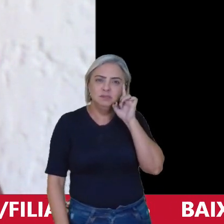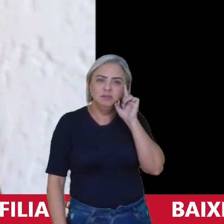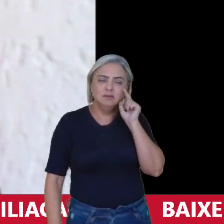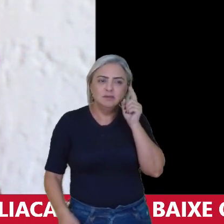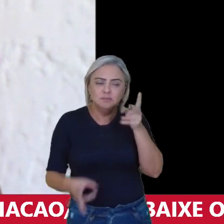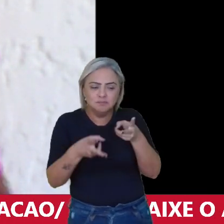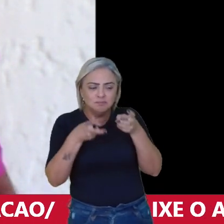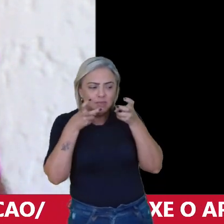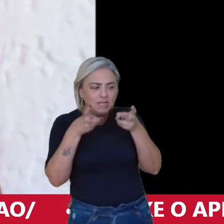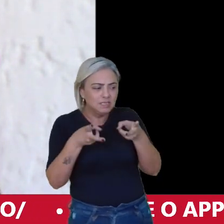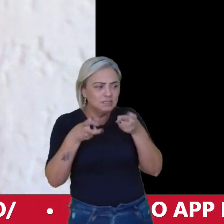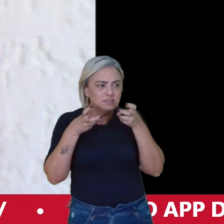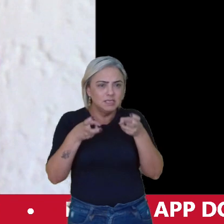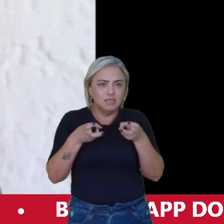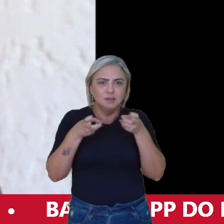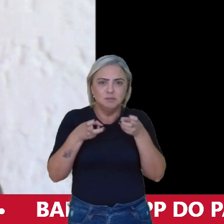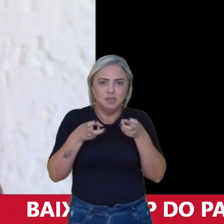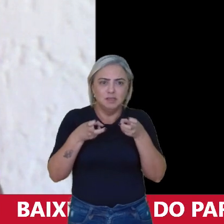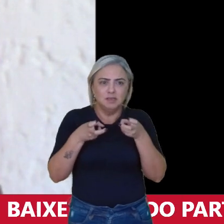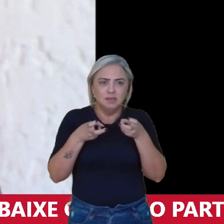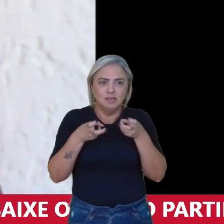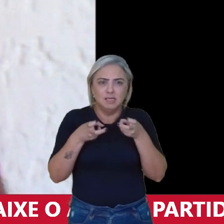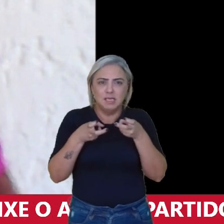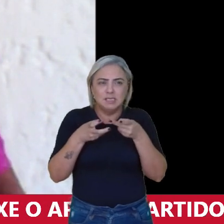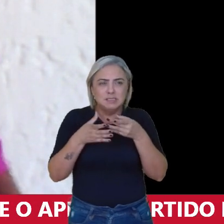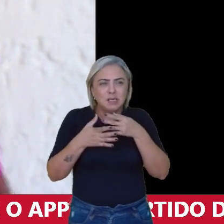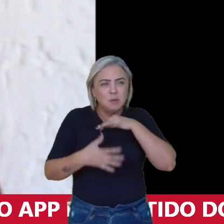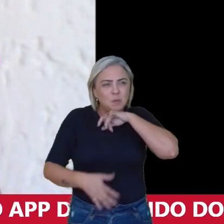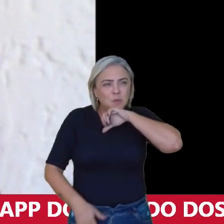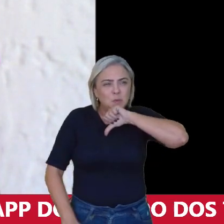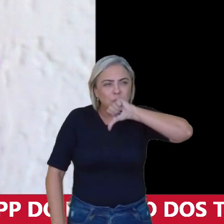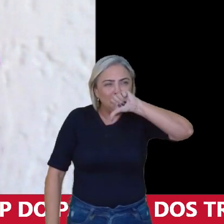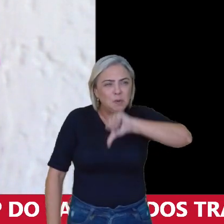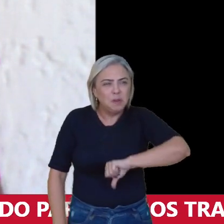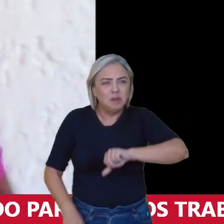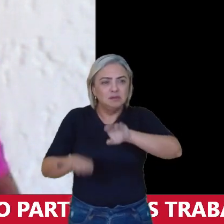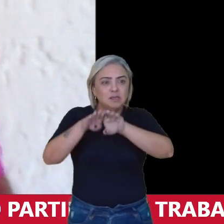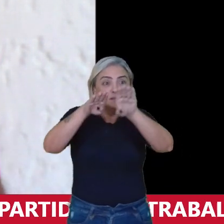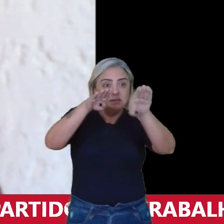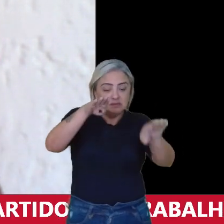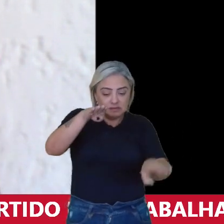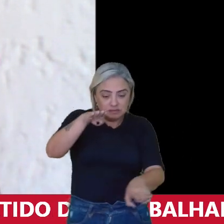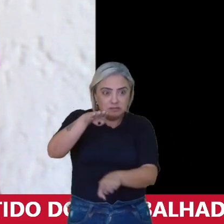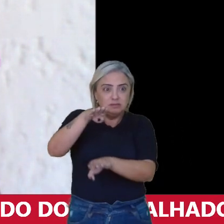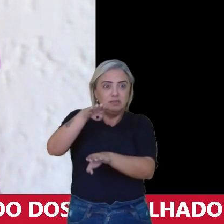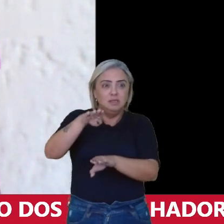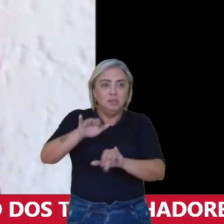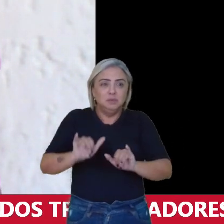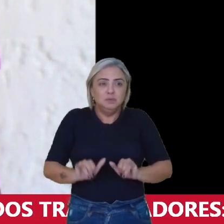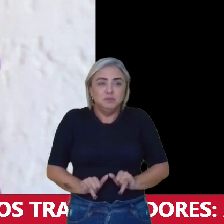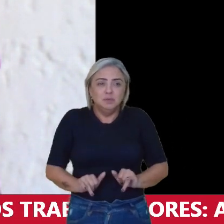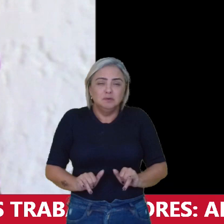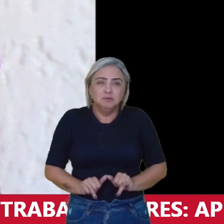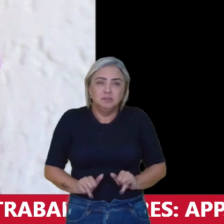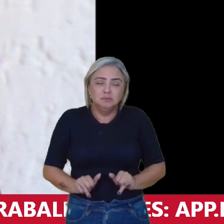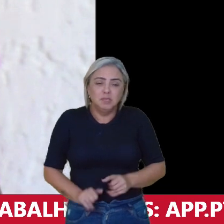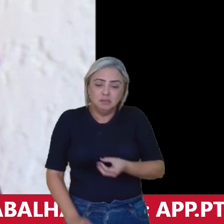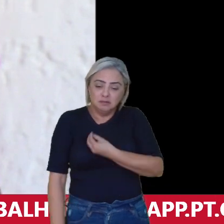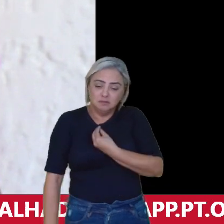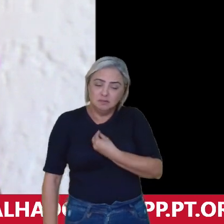você percebe o tamanho desta crueldade, desta desigualdade e do sofrimento que estamos